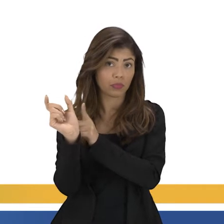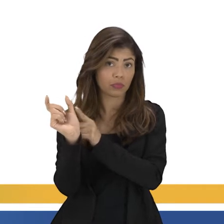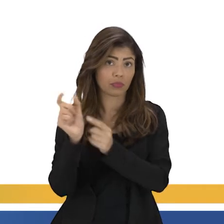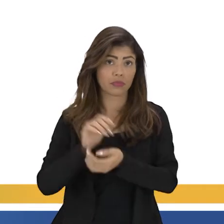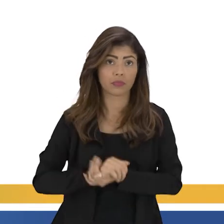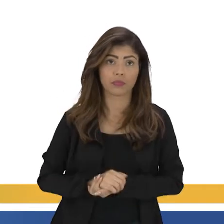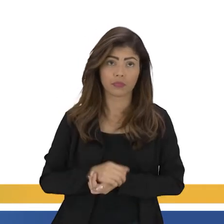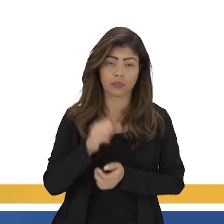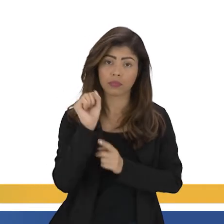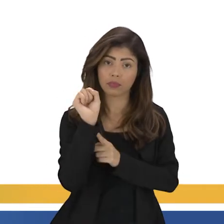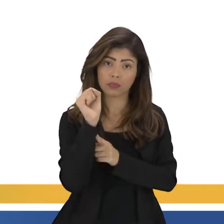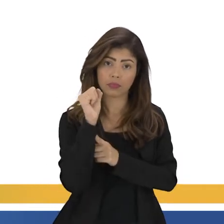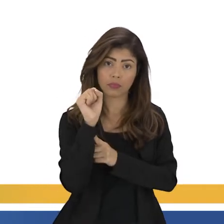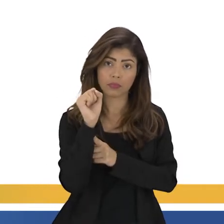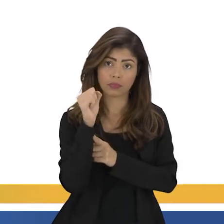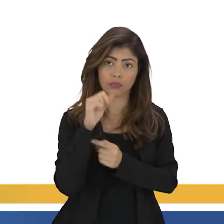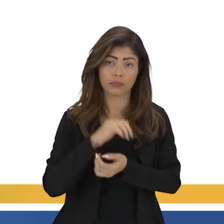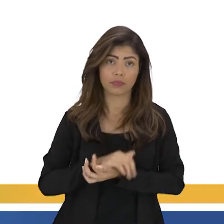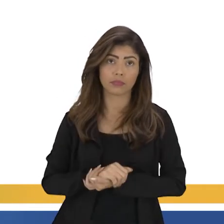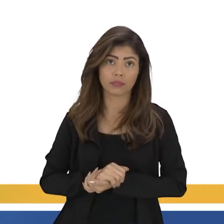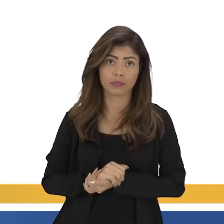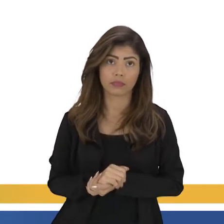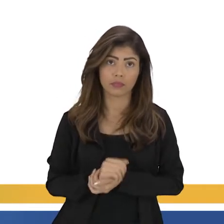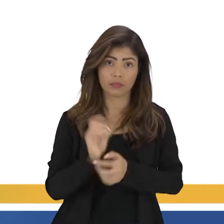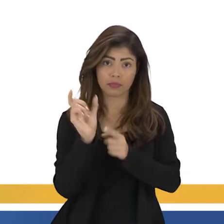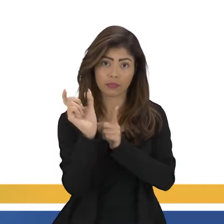8. Esas son,